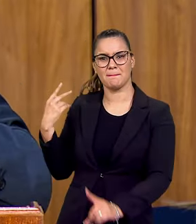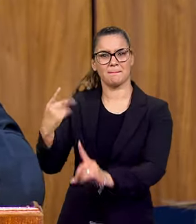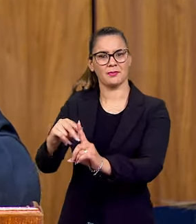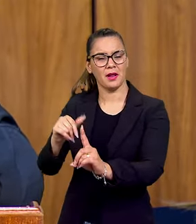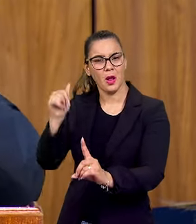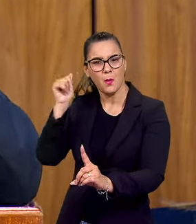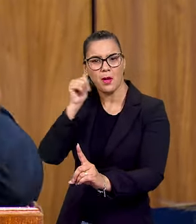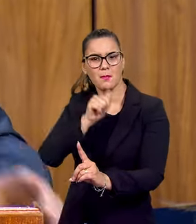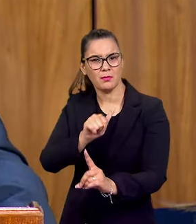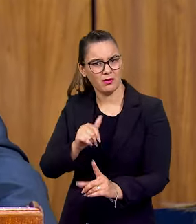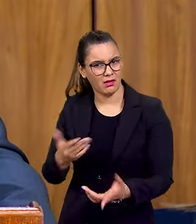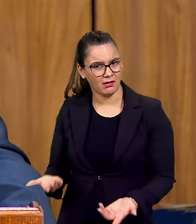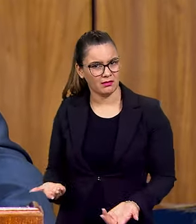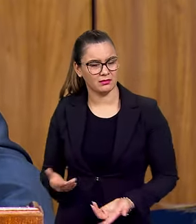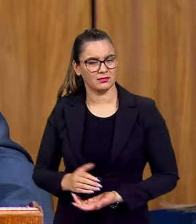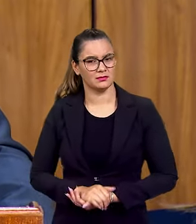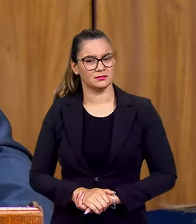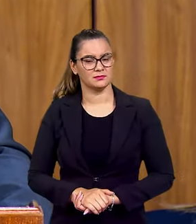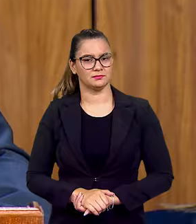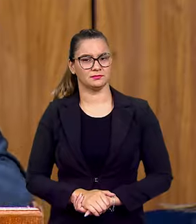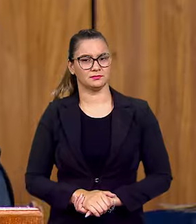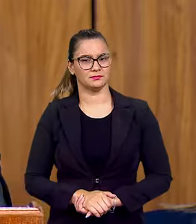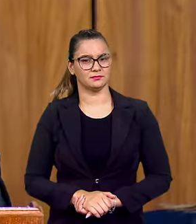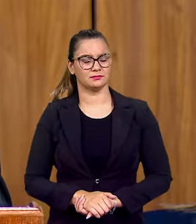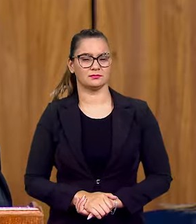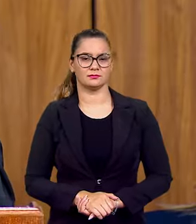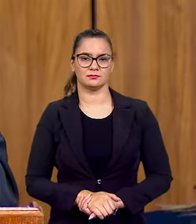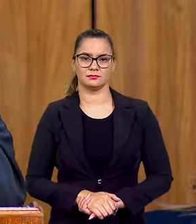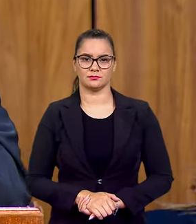de agredir uma companheira de casa.